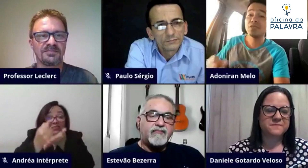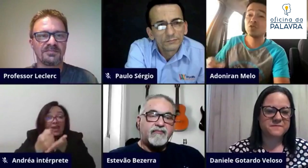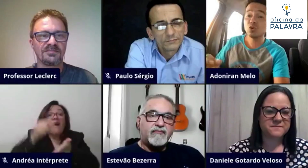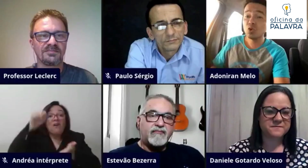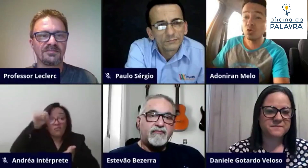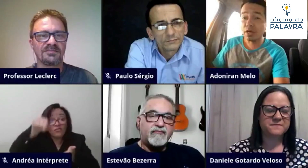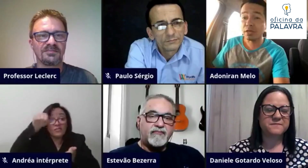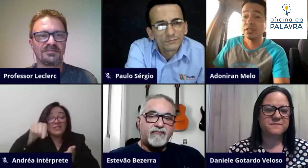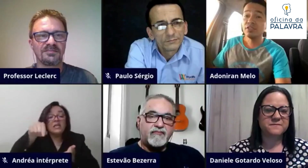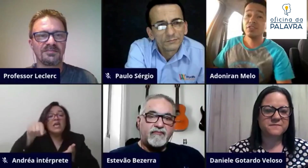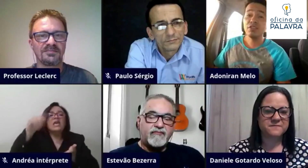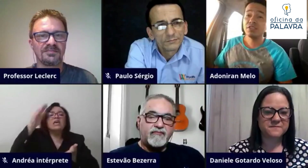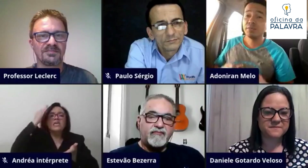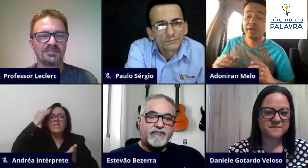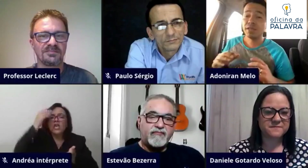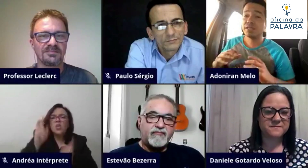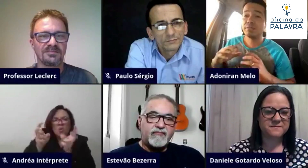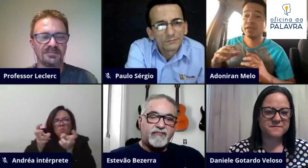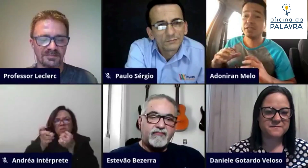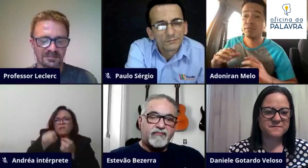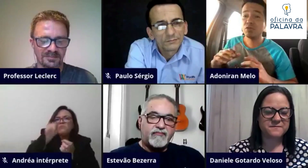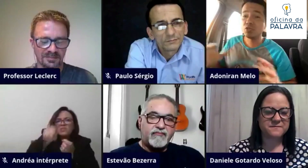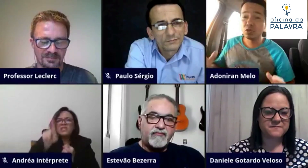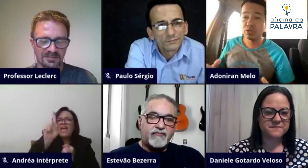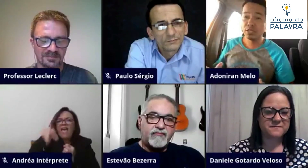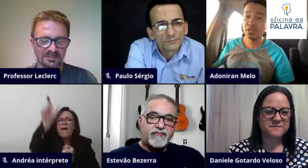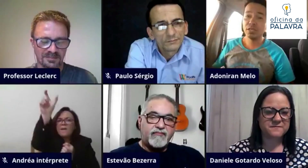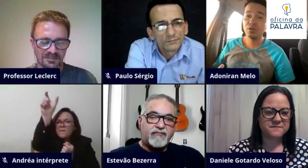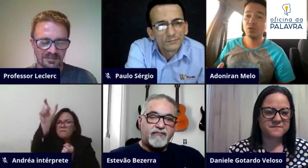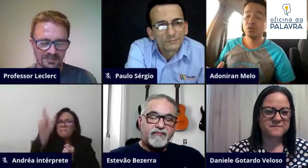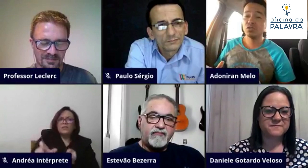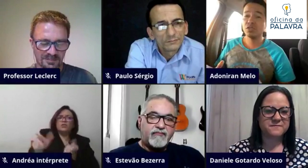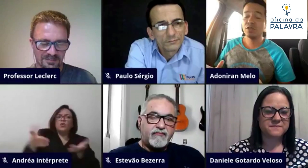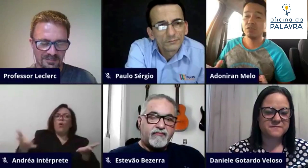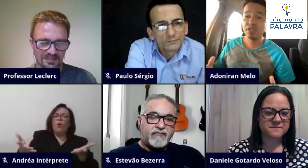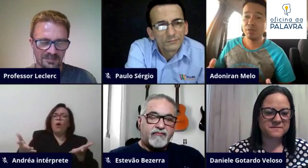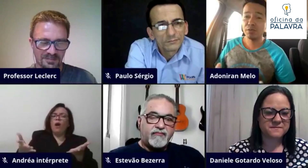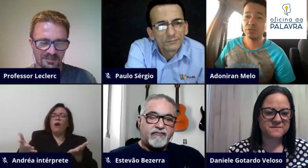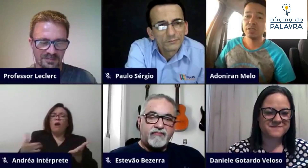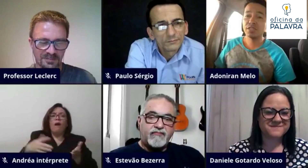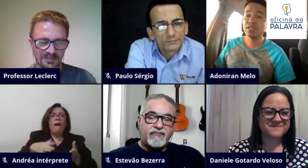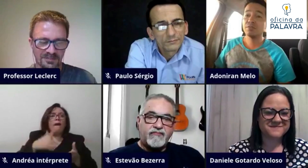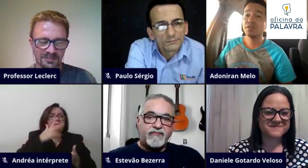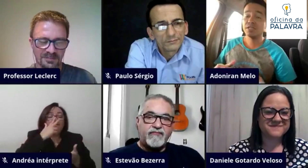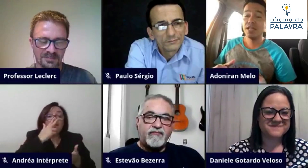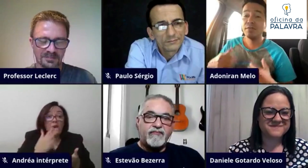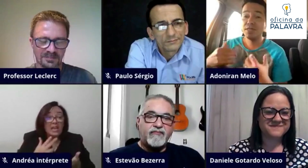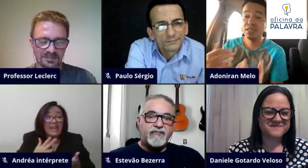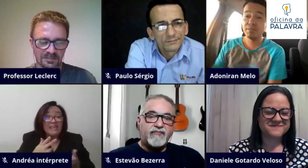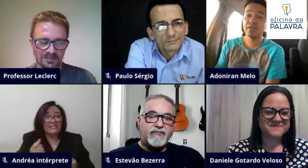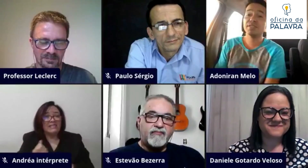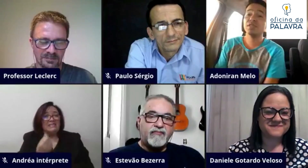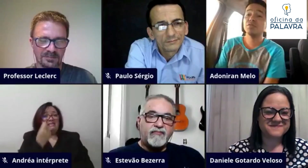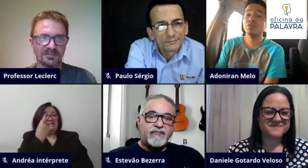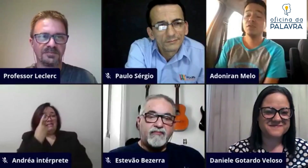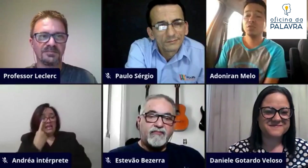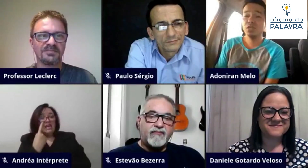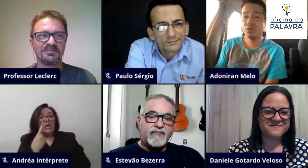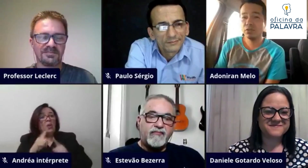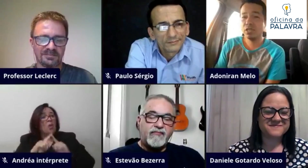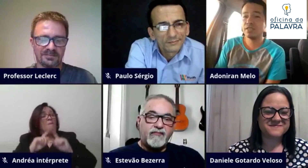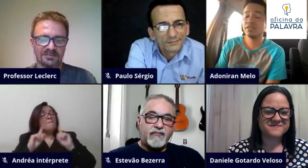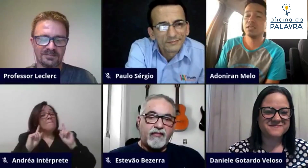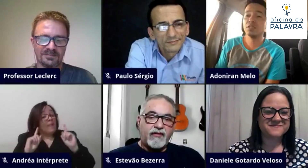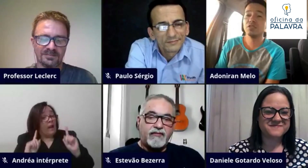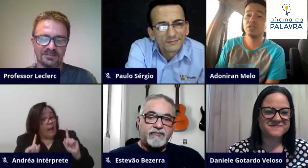uma pessoa. Gente, parece absurdo até eu falar uma coisa dessa, mas na minha impressão, o